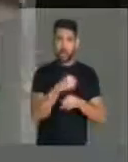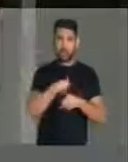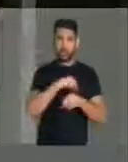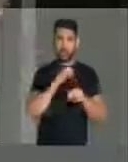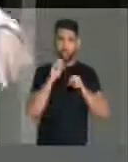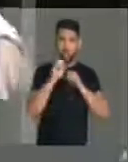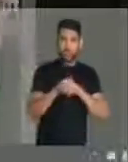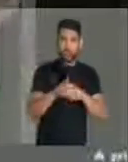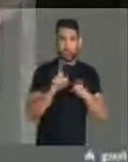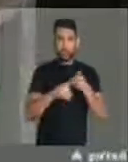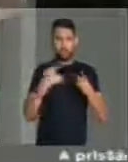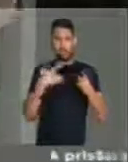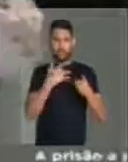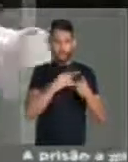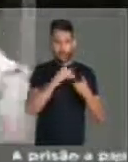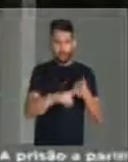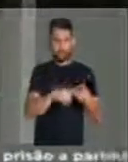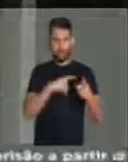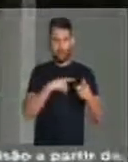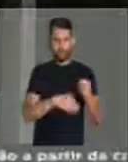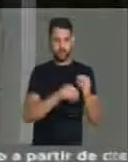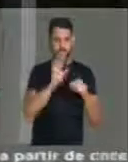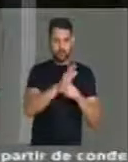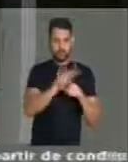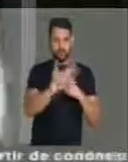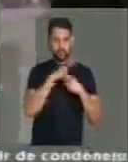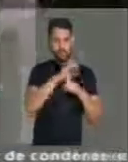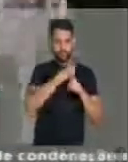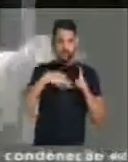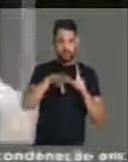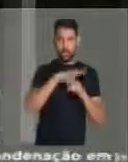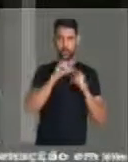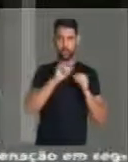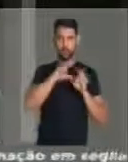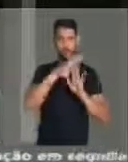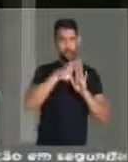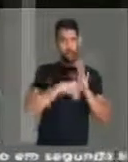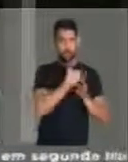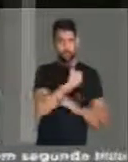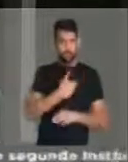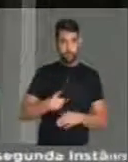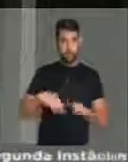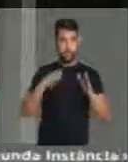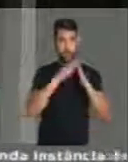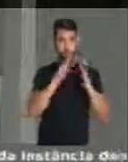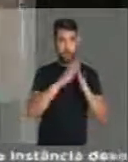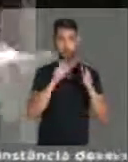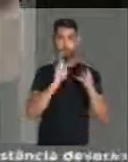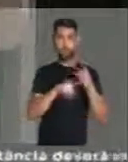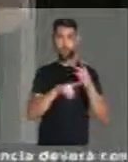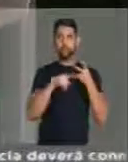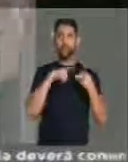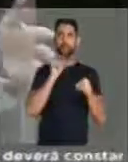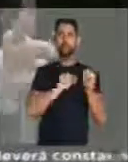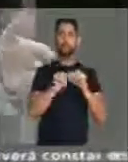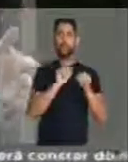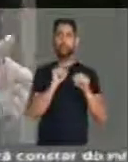na educação, na saúde, na assistência social, nas políticas públicas de moradia,